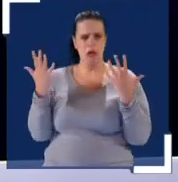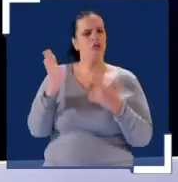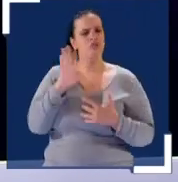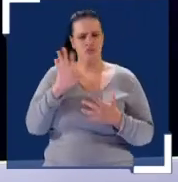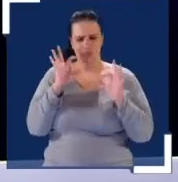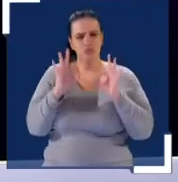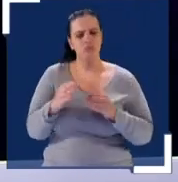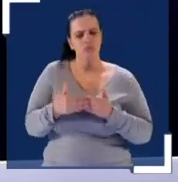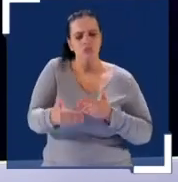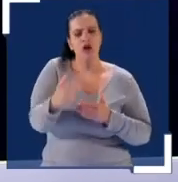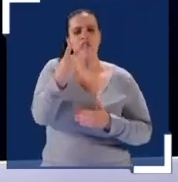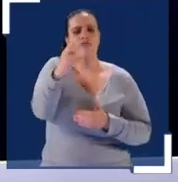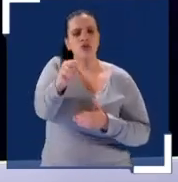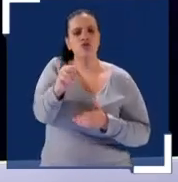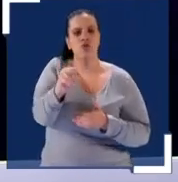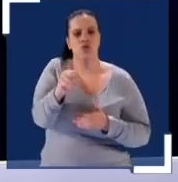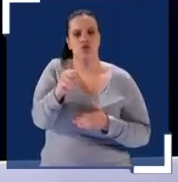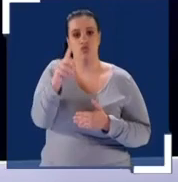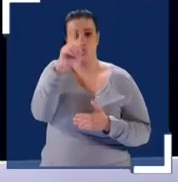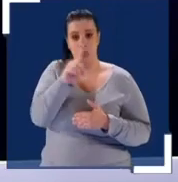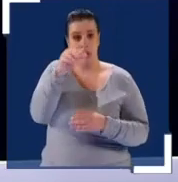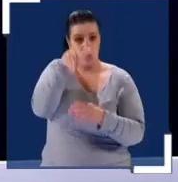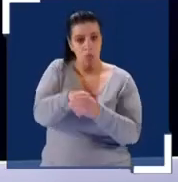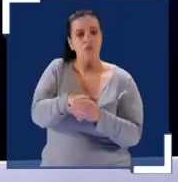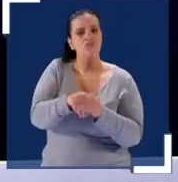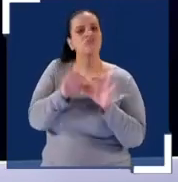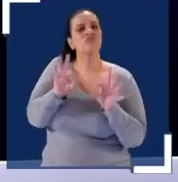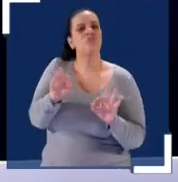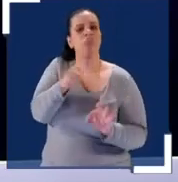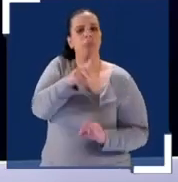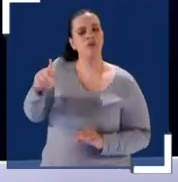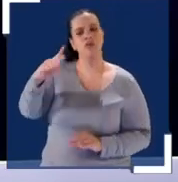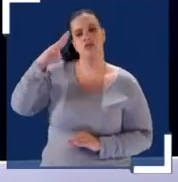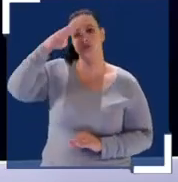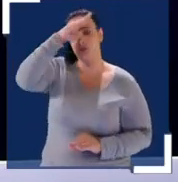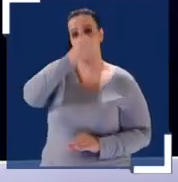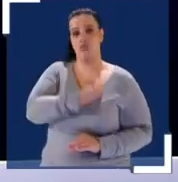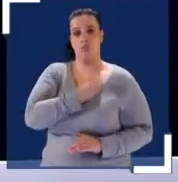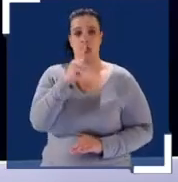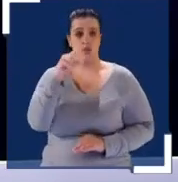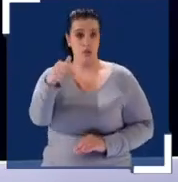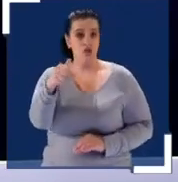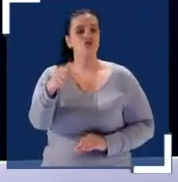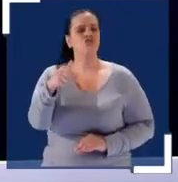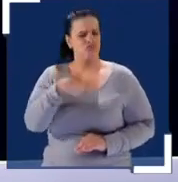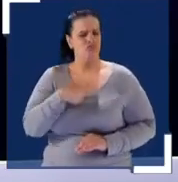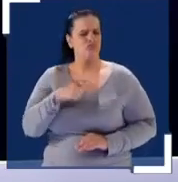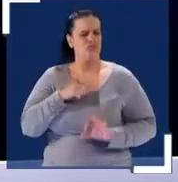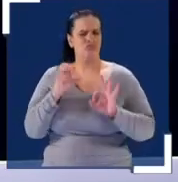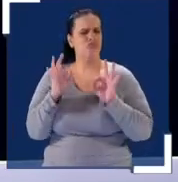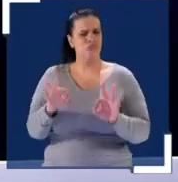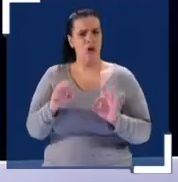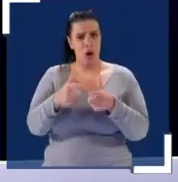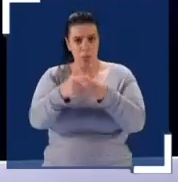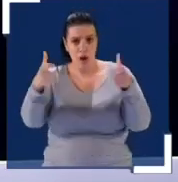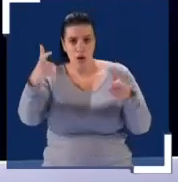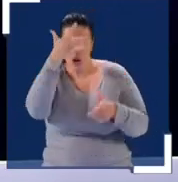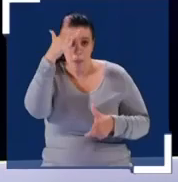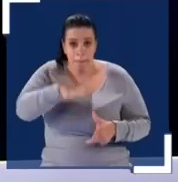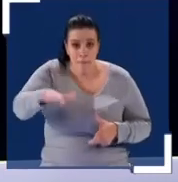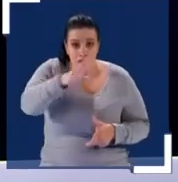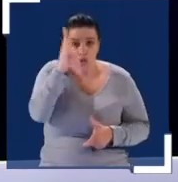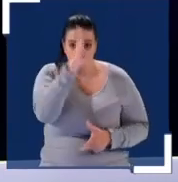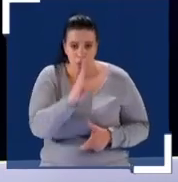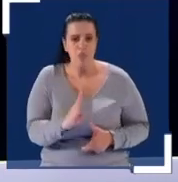domingo, dia 28, para presidente da República, será Jair Bolsonaro, número 17. E eu tenho a convicção de que a maioria da população